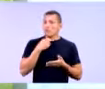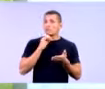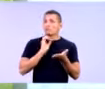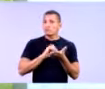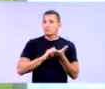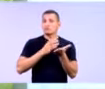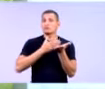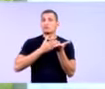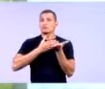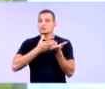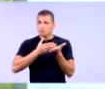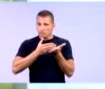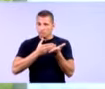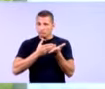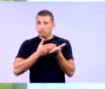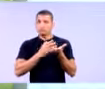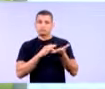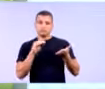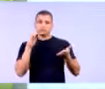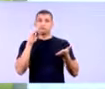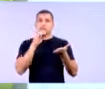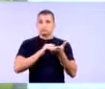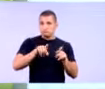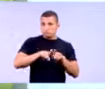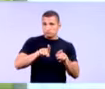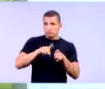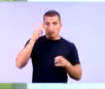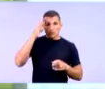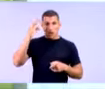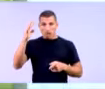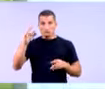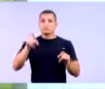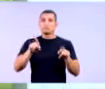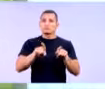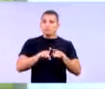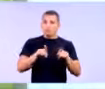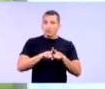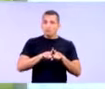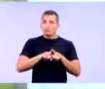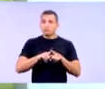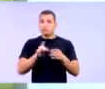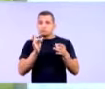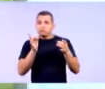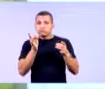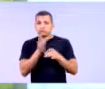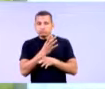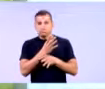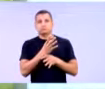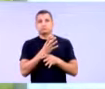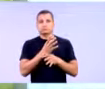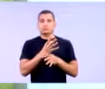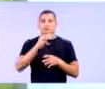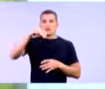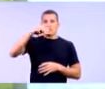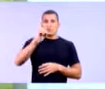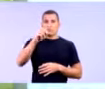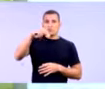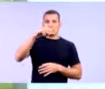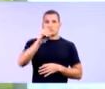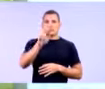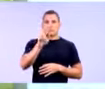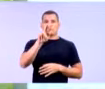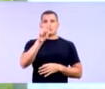introdução, o referencial teórico e também a conclusão. Então, monografia não se pode faltar nunca, né? Você